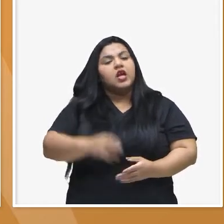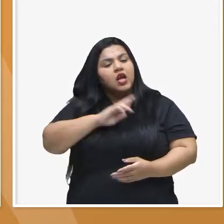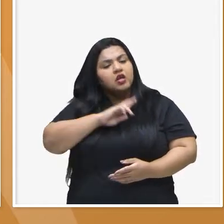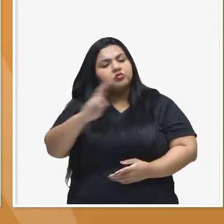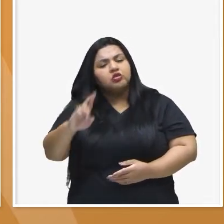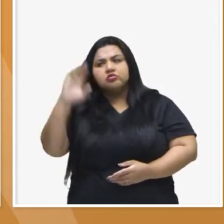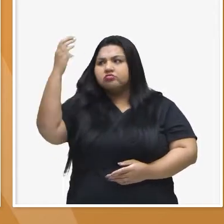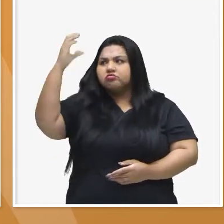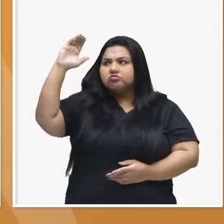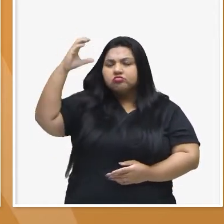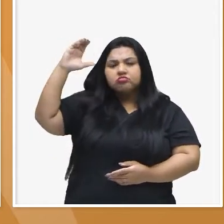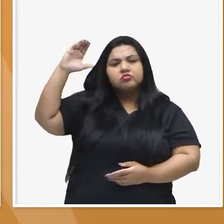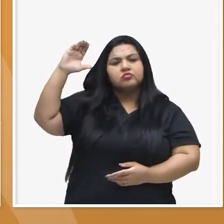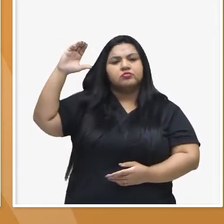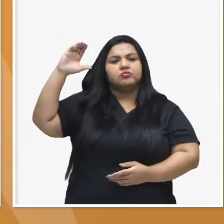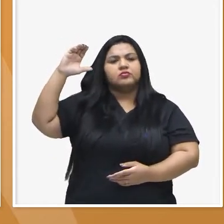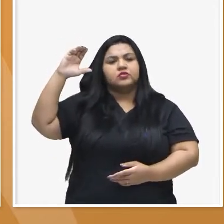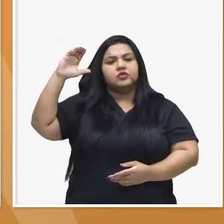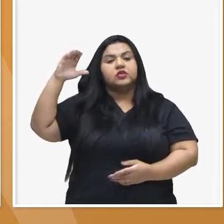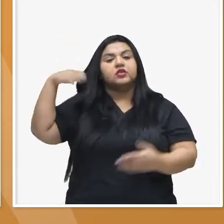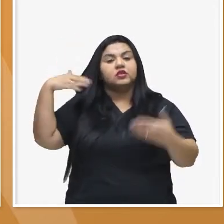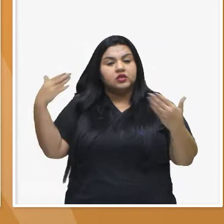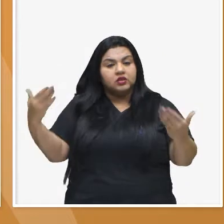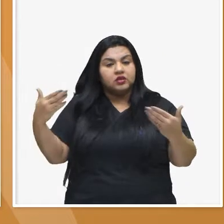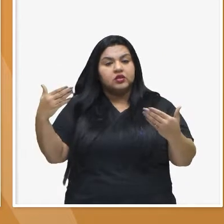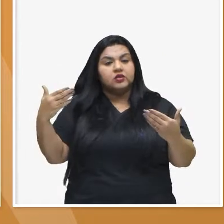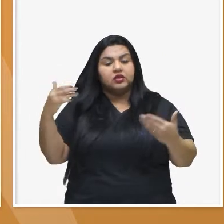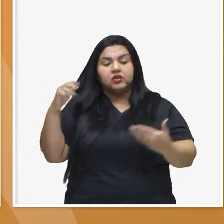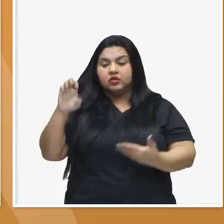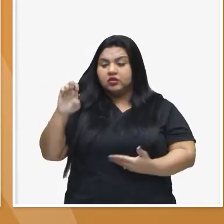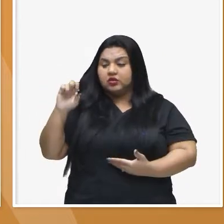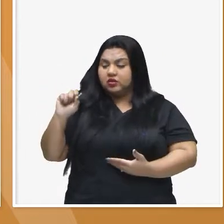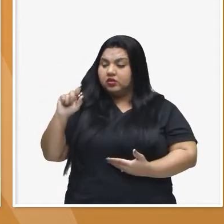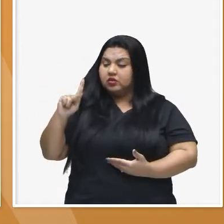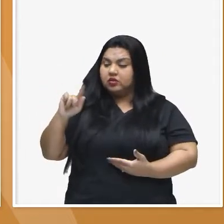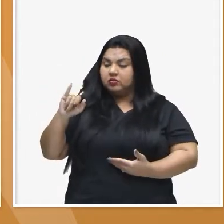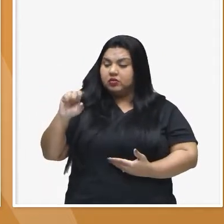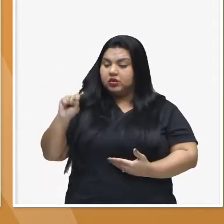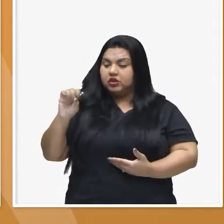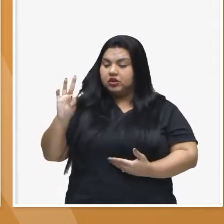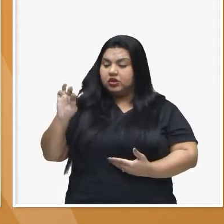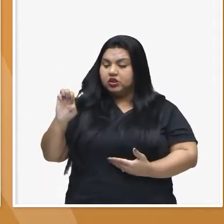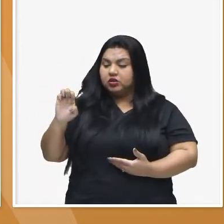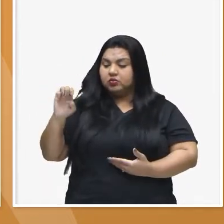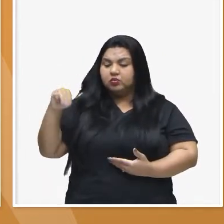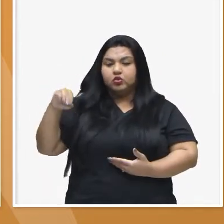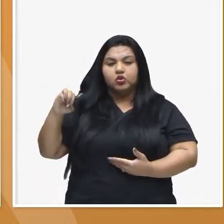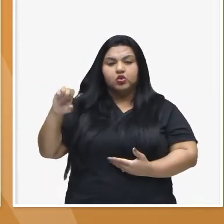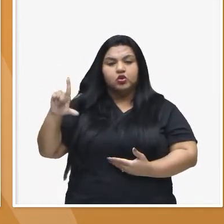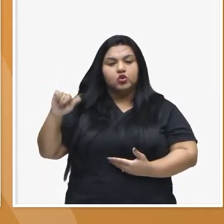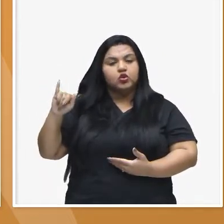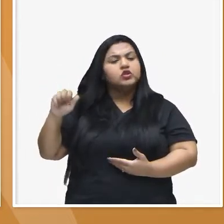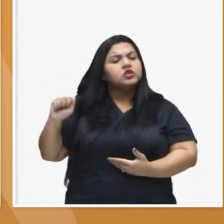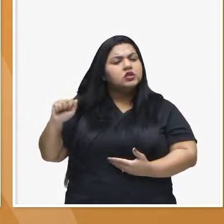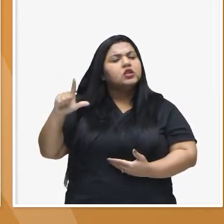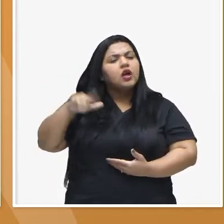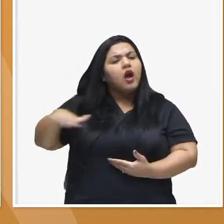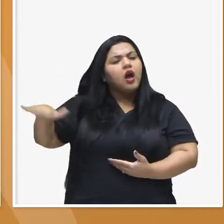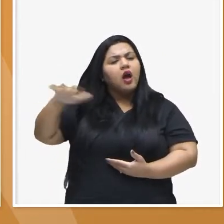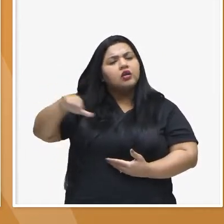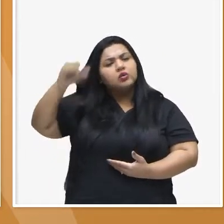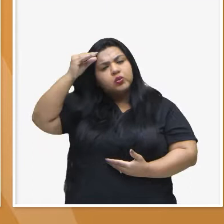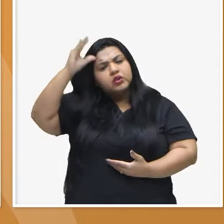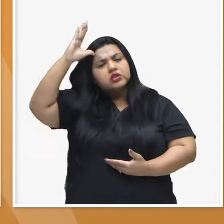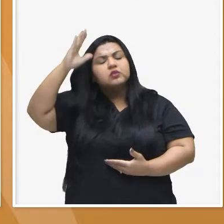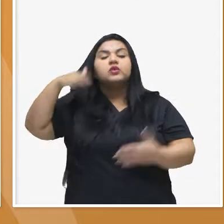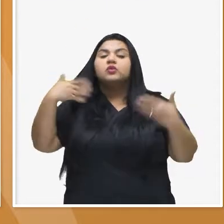ciência. Então, a epistemologia também está no campo do conhecimento. E qual é o foco, né,